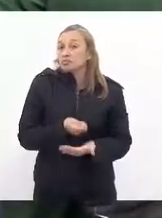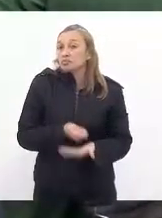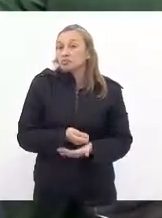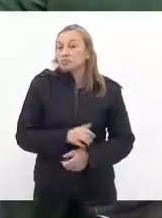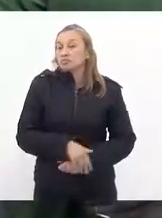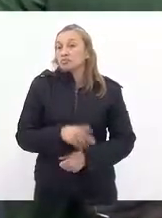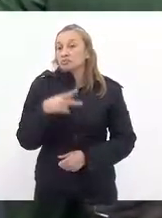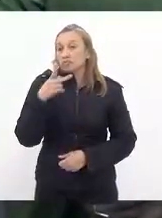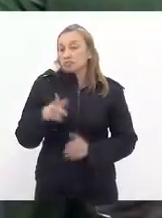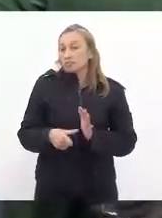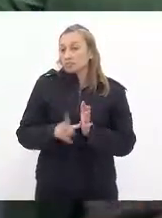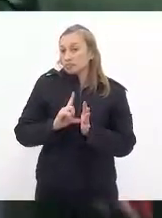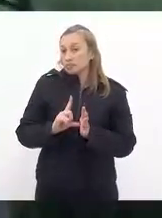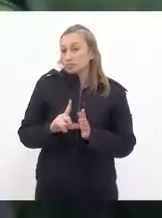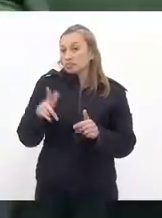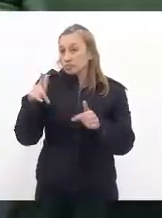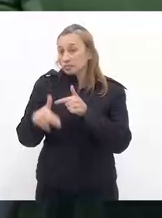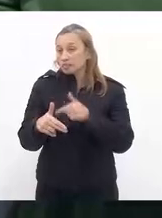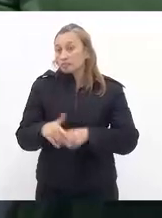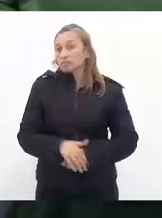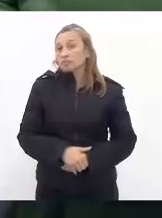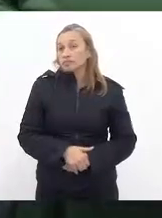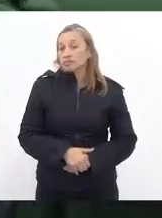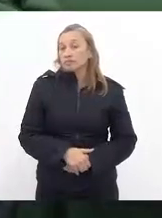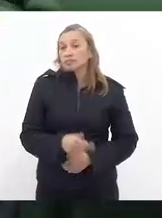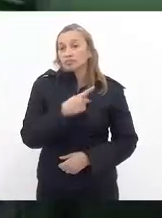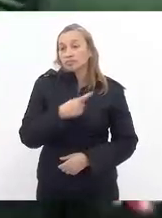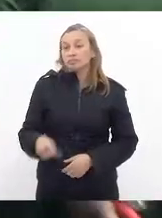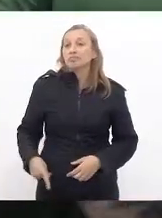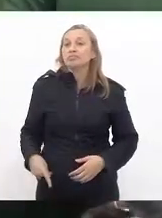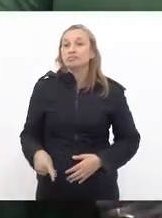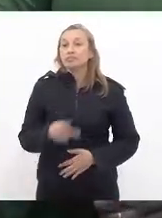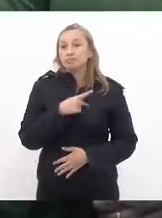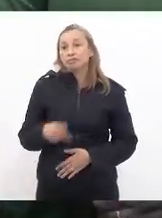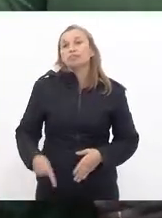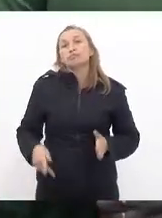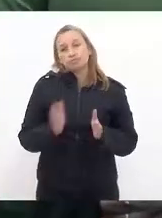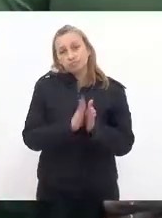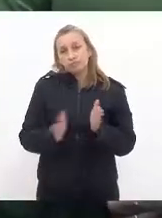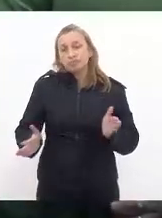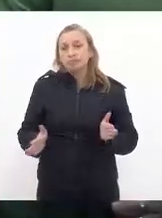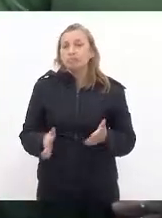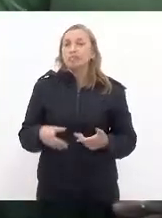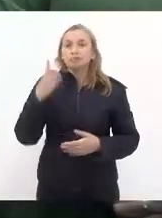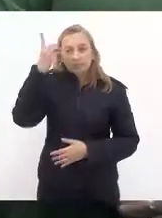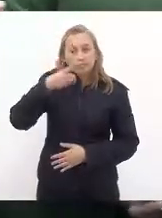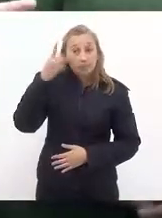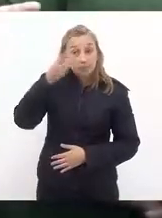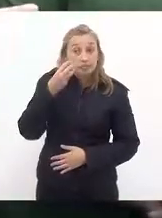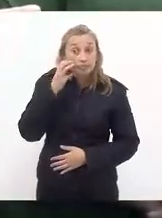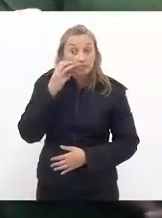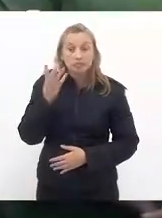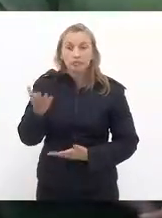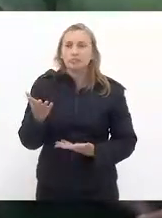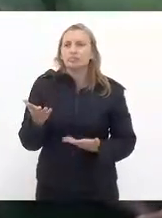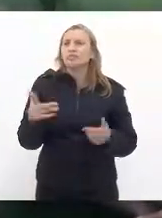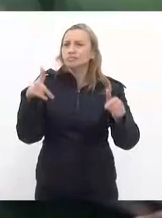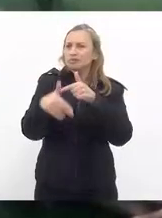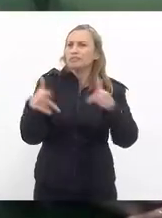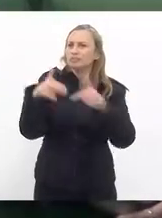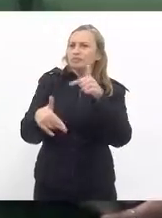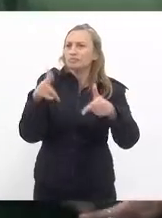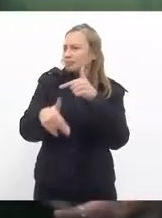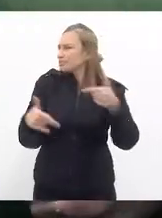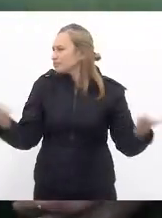dizia antes de ser interrompido Presidente precisa tanto a questão de ordem Presidente Deputado Walter meio do vamo só para